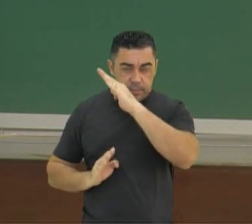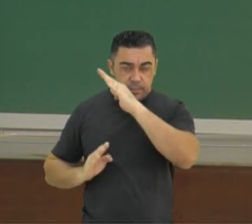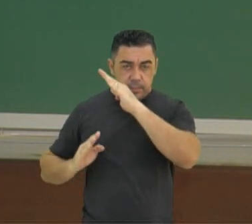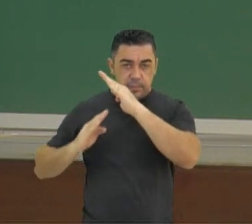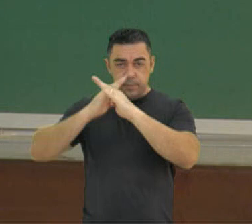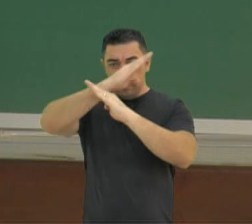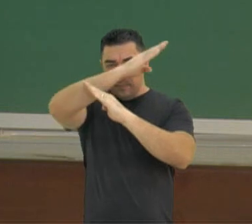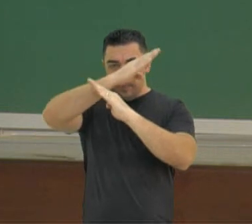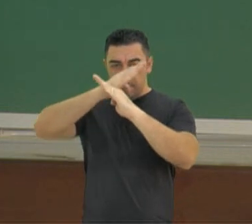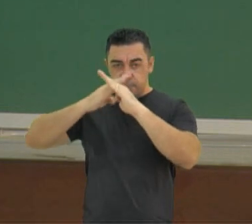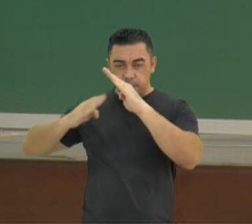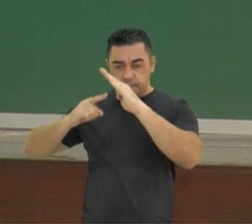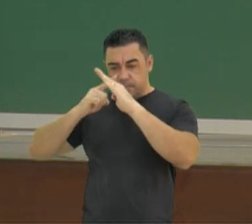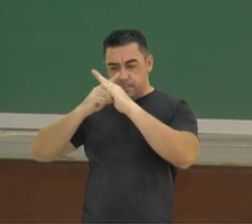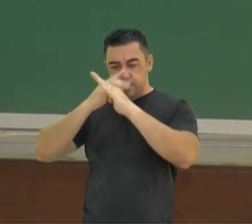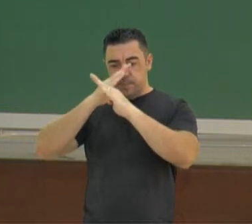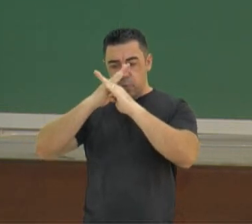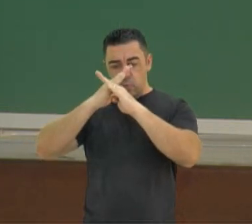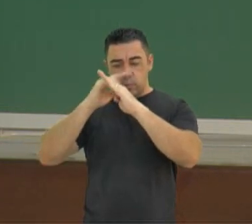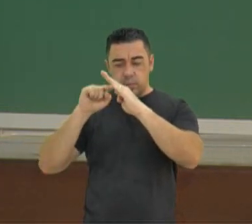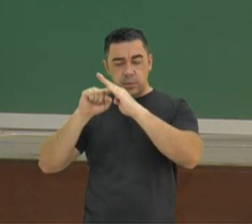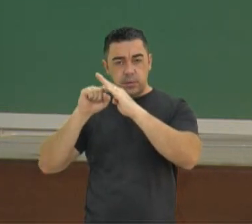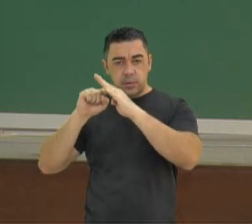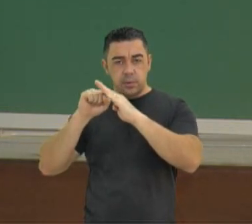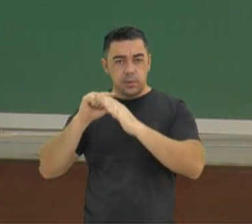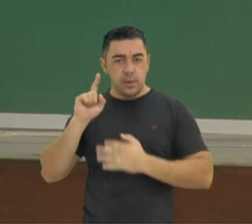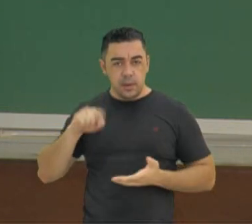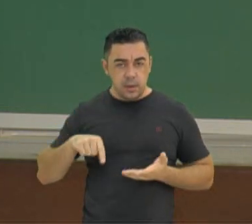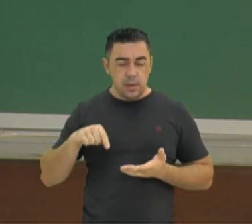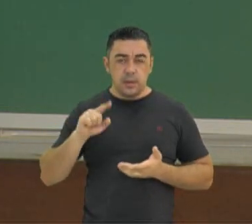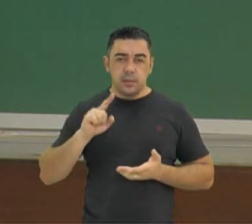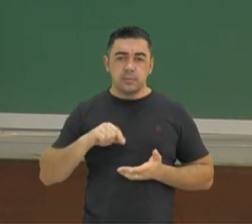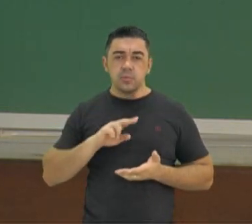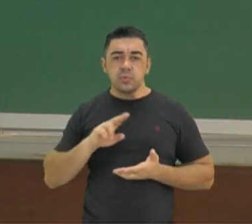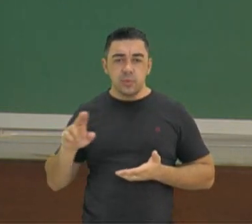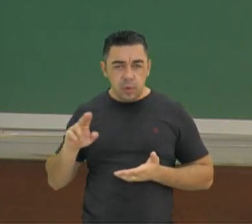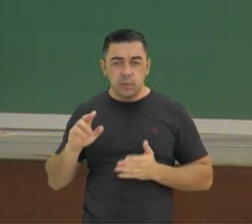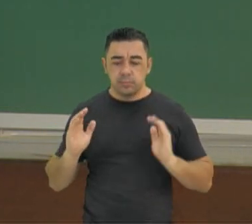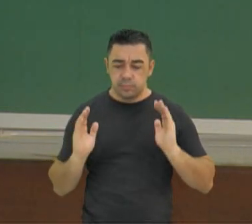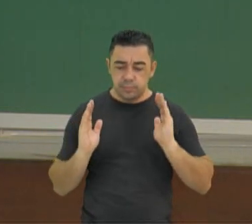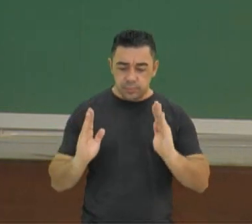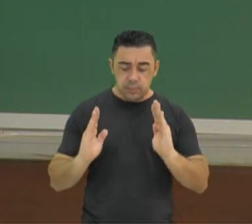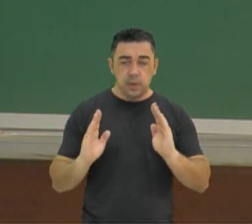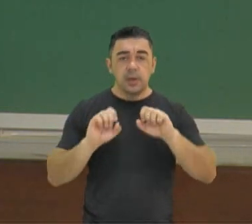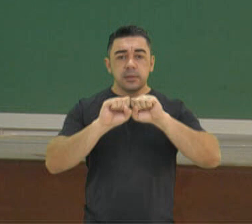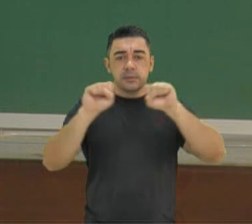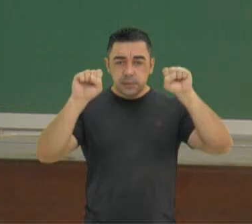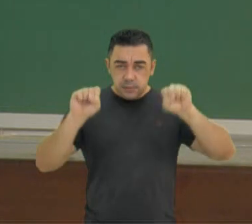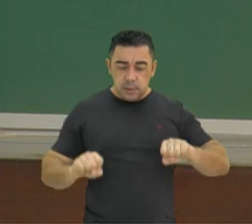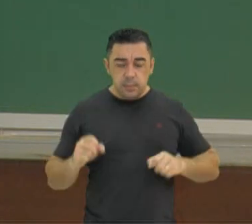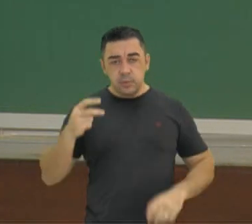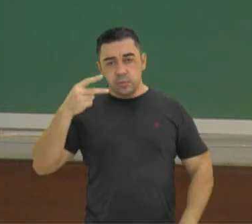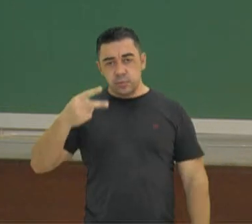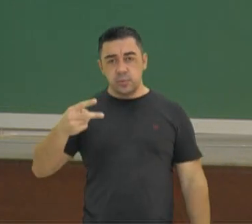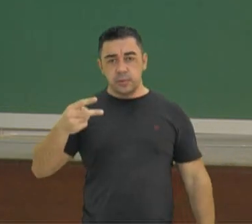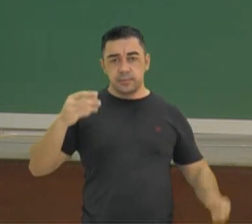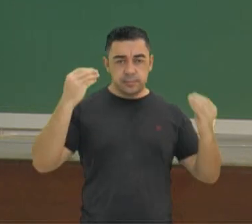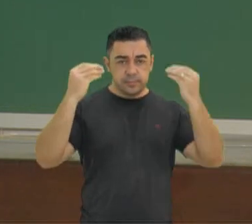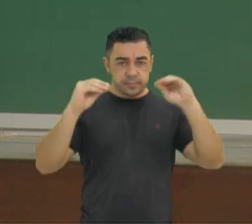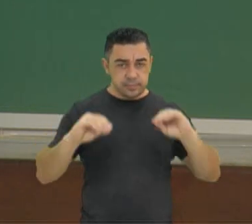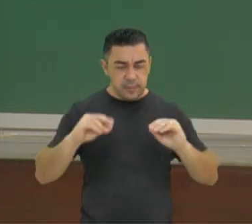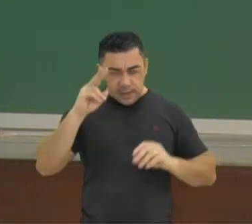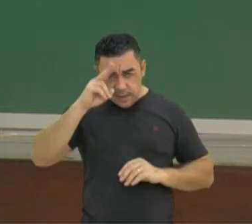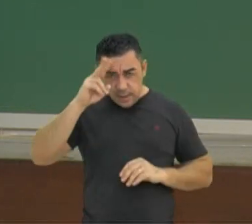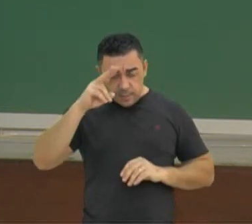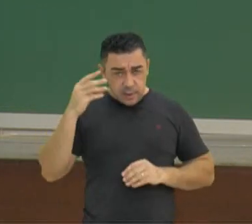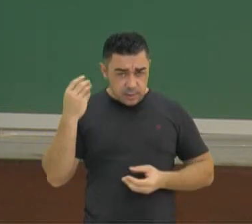reta A nesse ponto aqui. Esse ponto, ele é a solução do sistema das duas equações. Lembra do